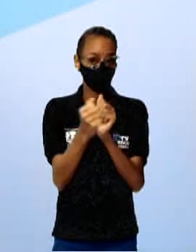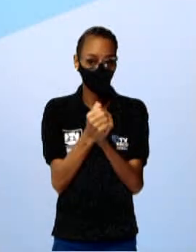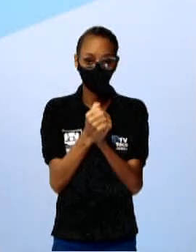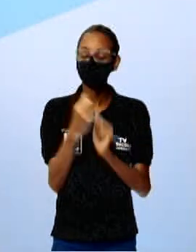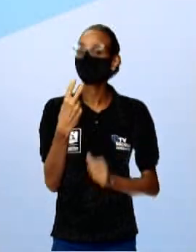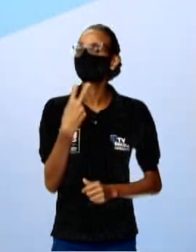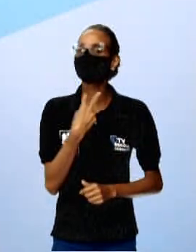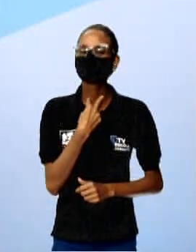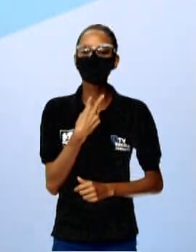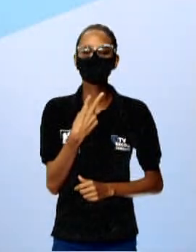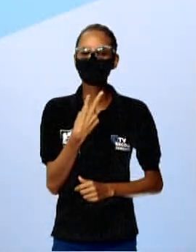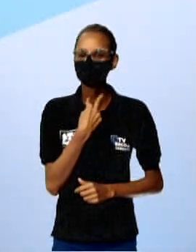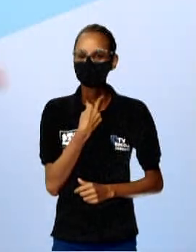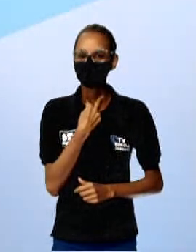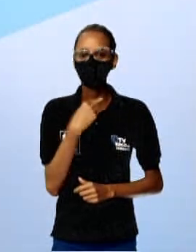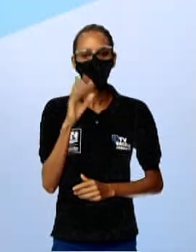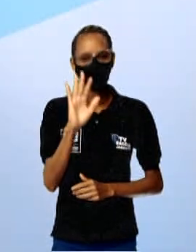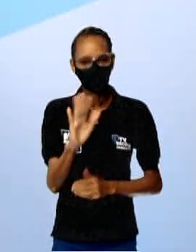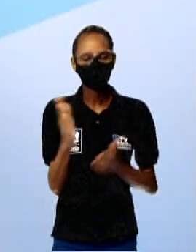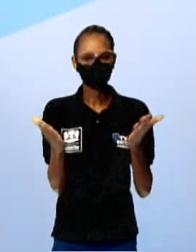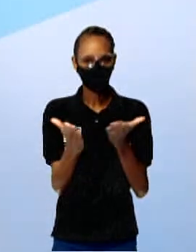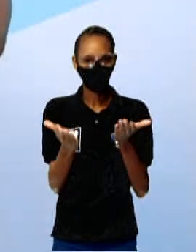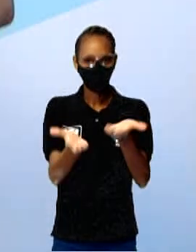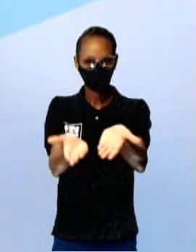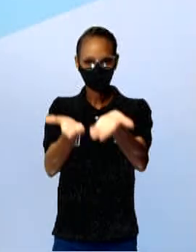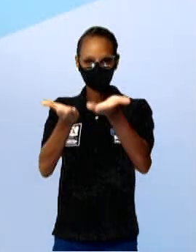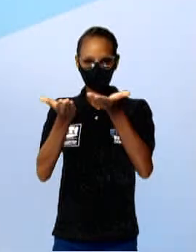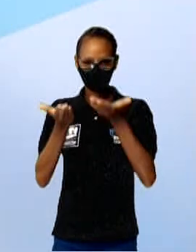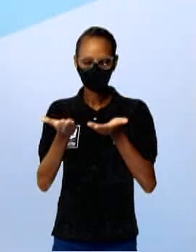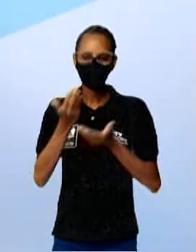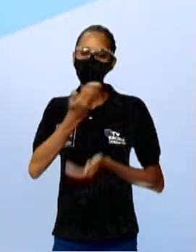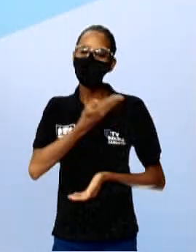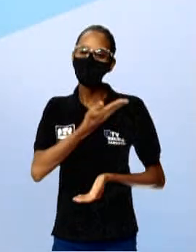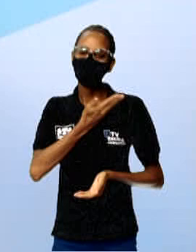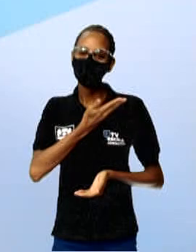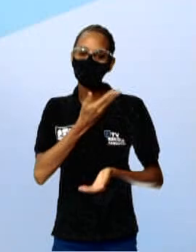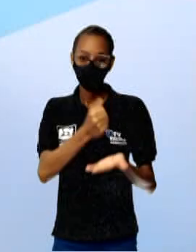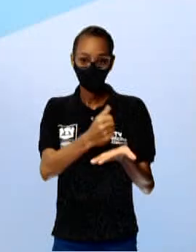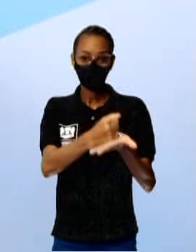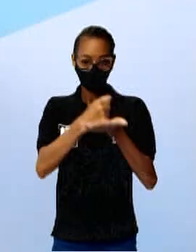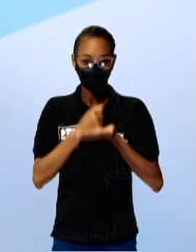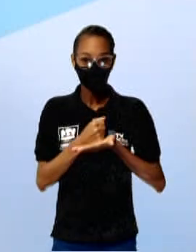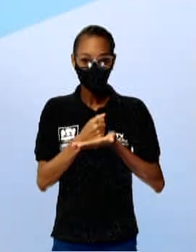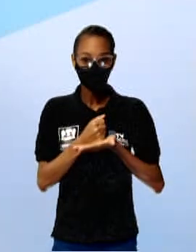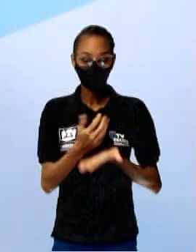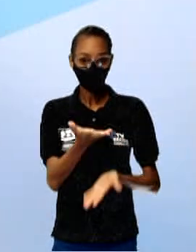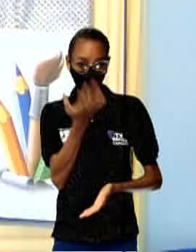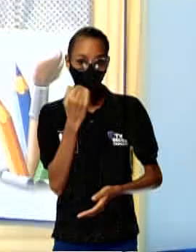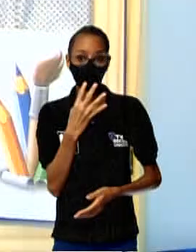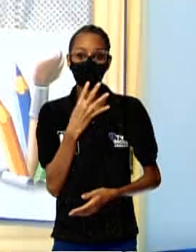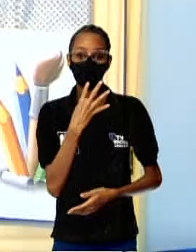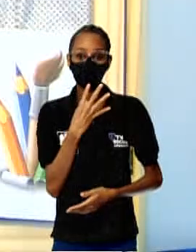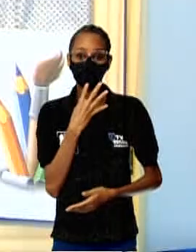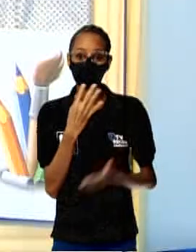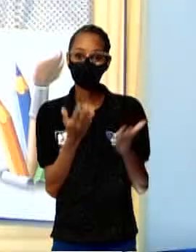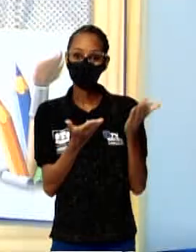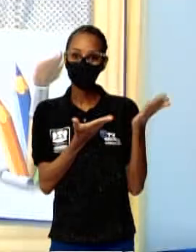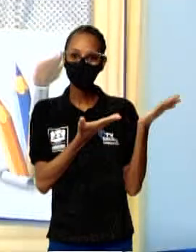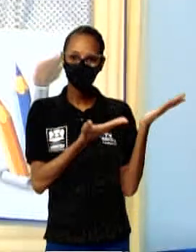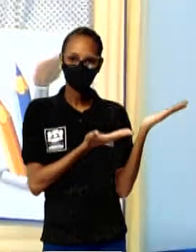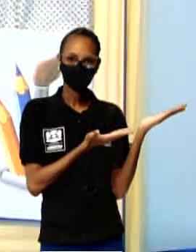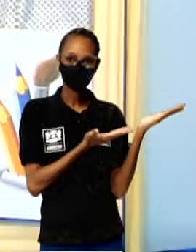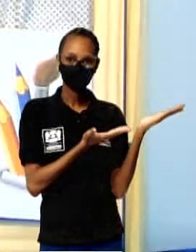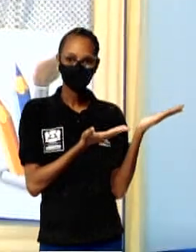por enquanto eu vou convidar um coleguinha que vai ficar aqui comigo me ajudando vamos conhecer com vocês